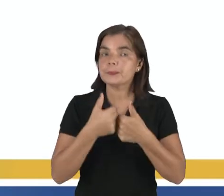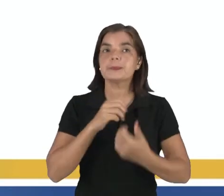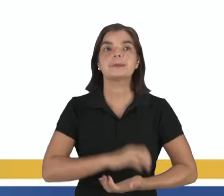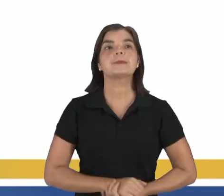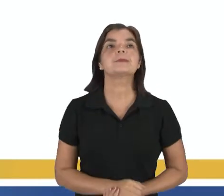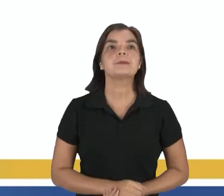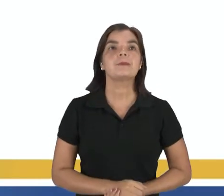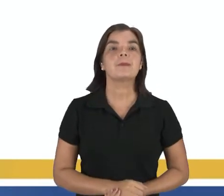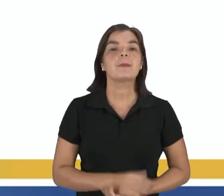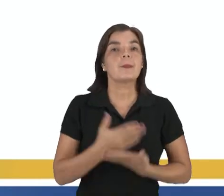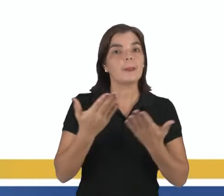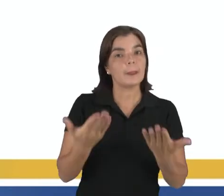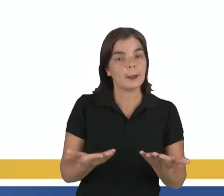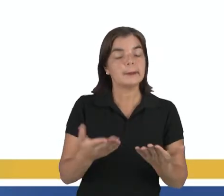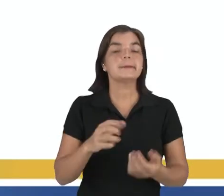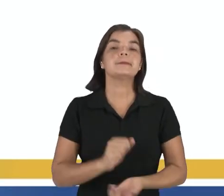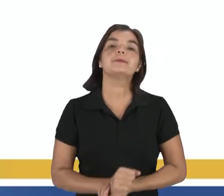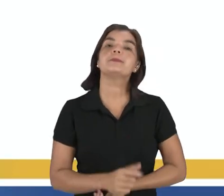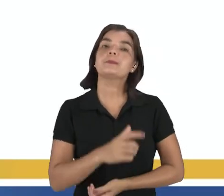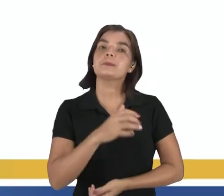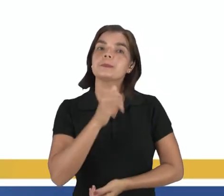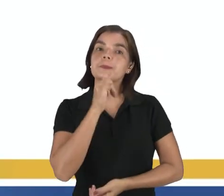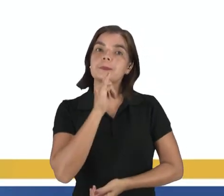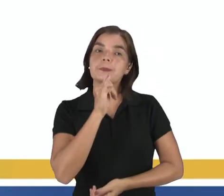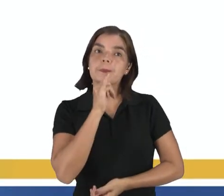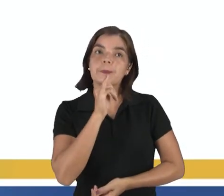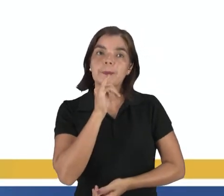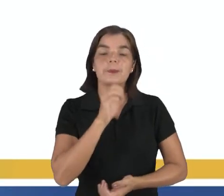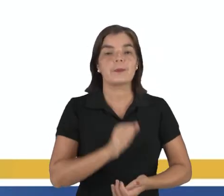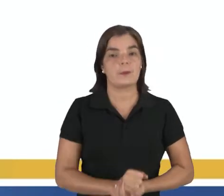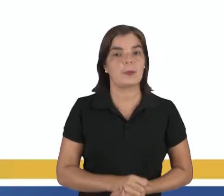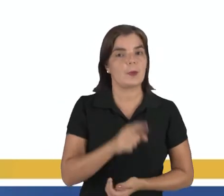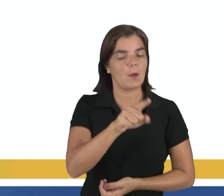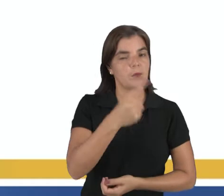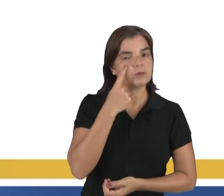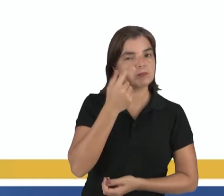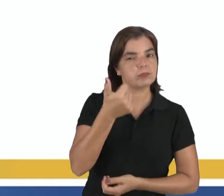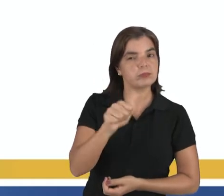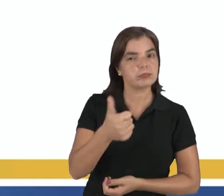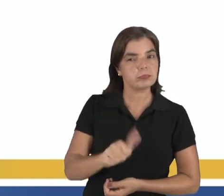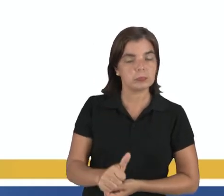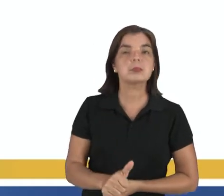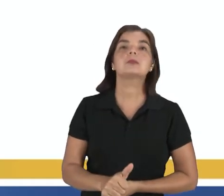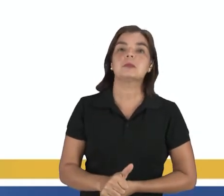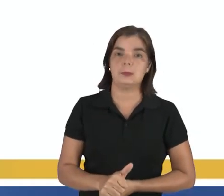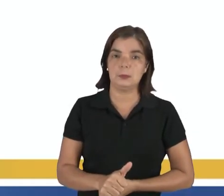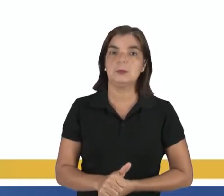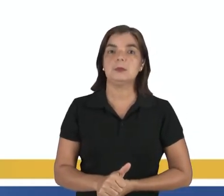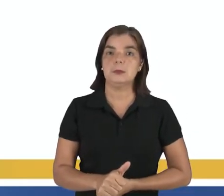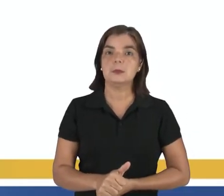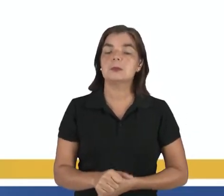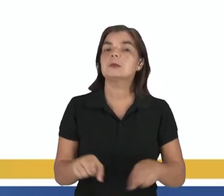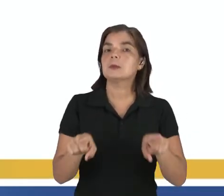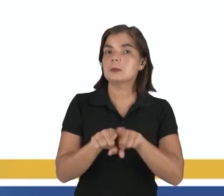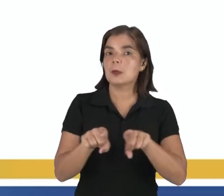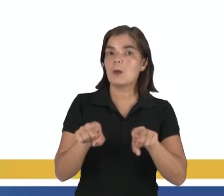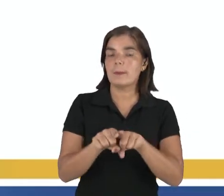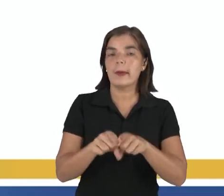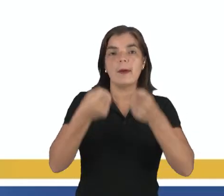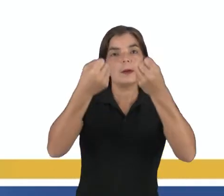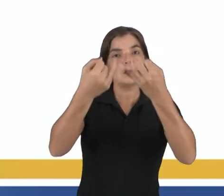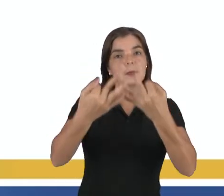aqui? Então, nesse caso, nós vamos ter o seguinte exemplo para vocês verificar e ver